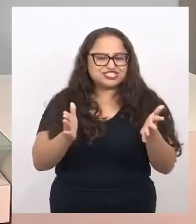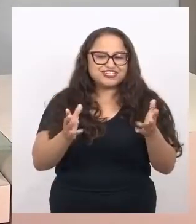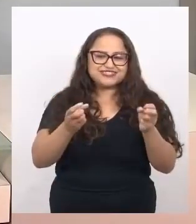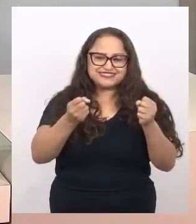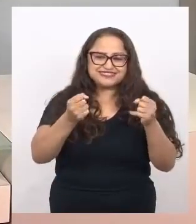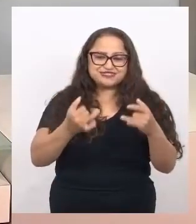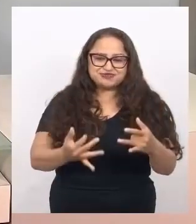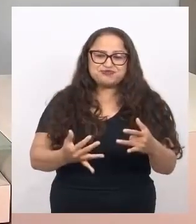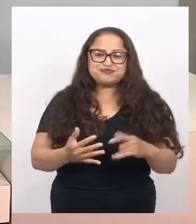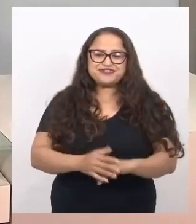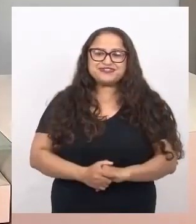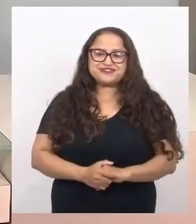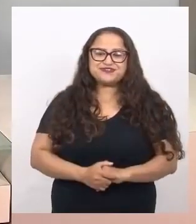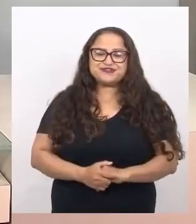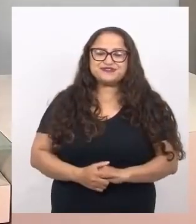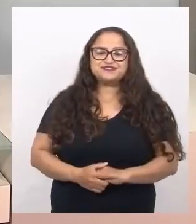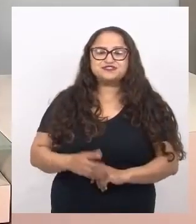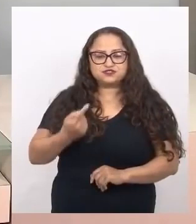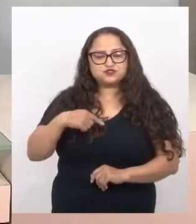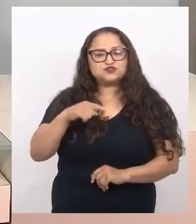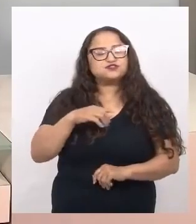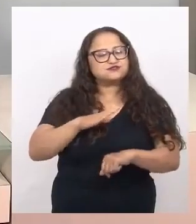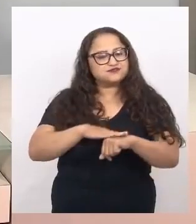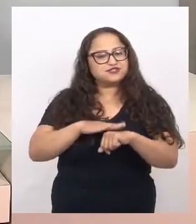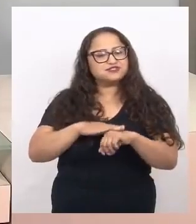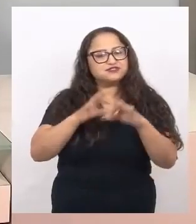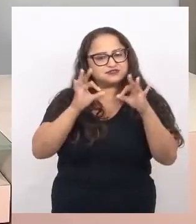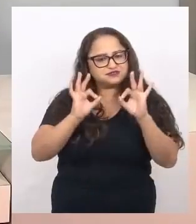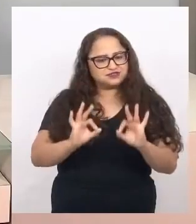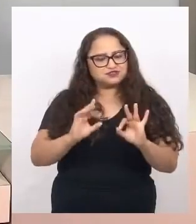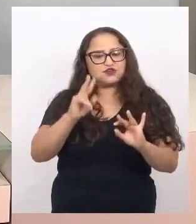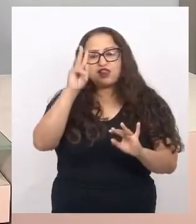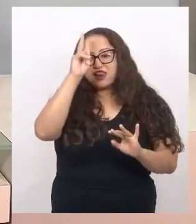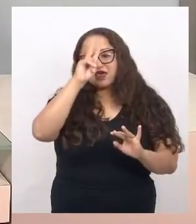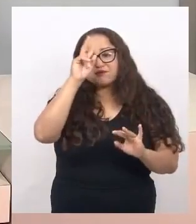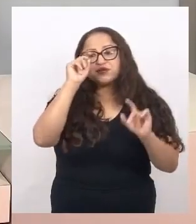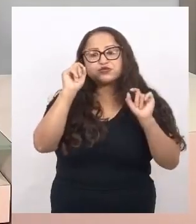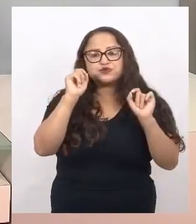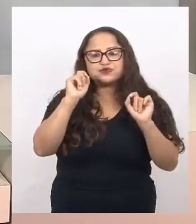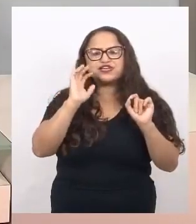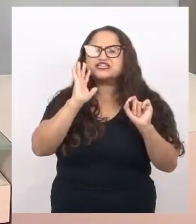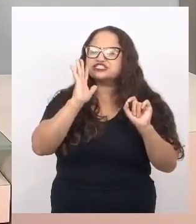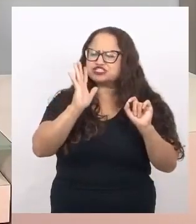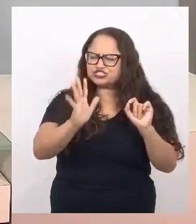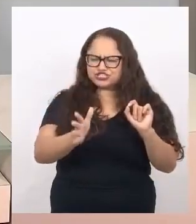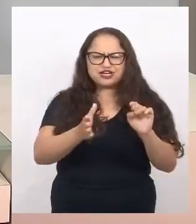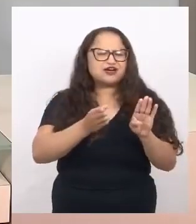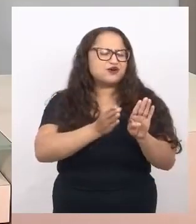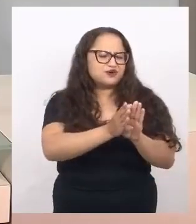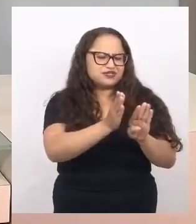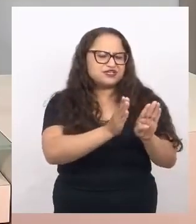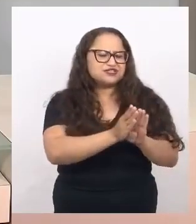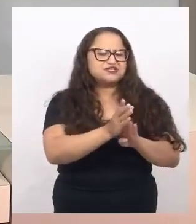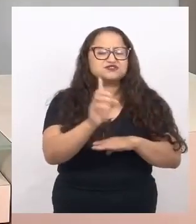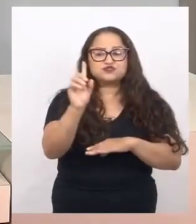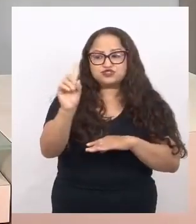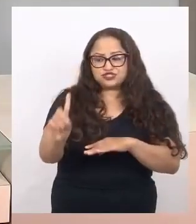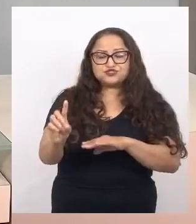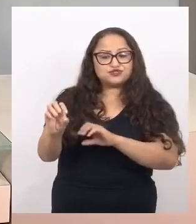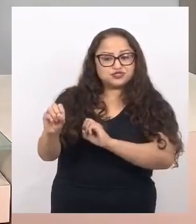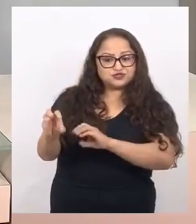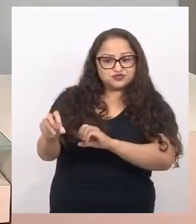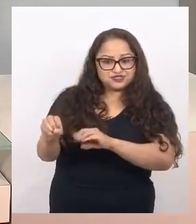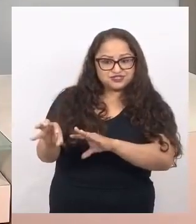pegaram, então a gente faz na tela certinho para vocês terem. Lembrando que a gente já fez uma orientação técnica com as diretorias de